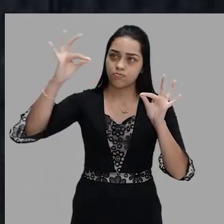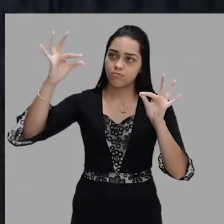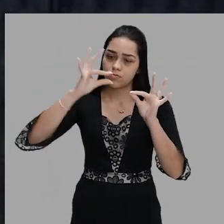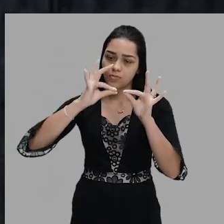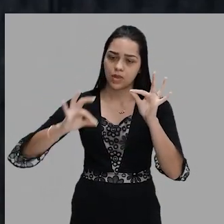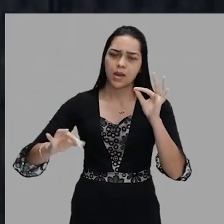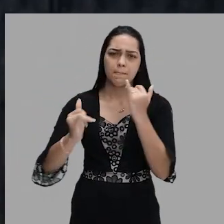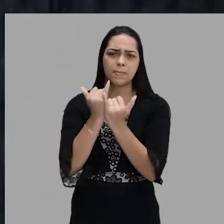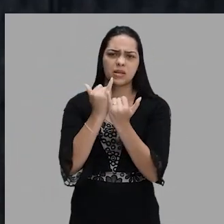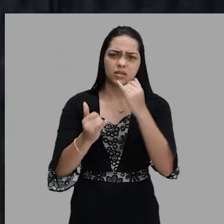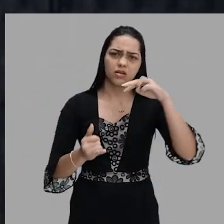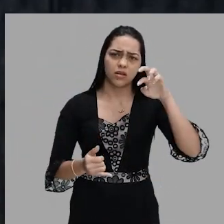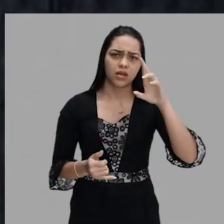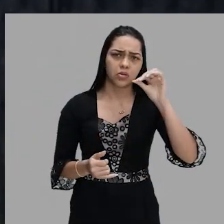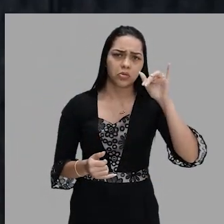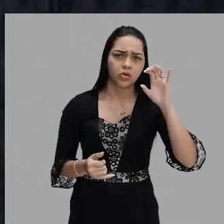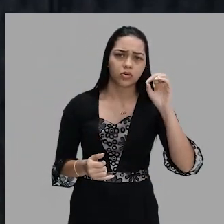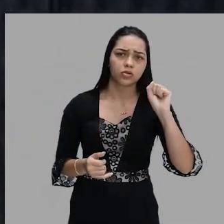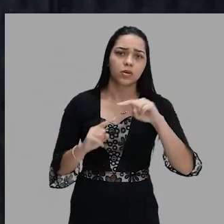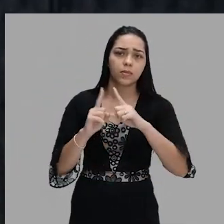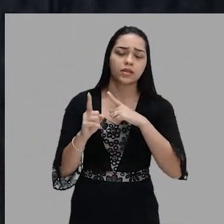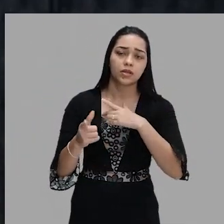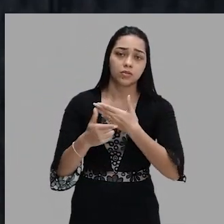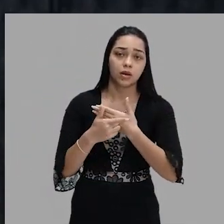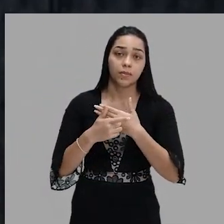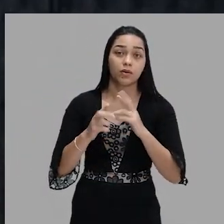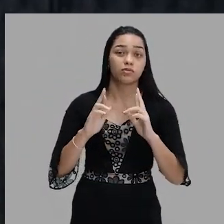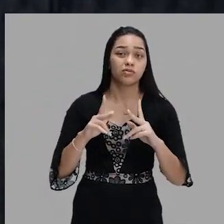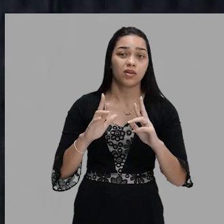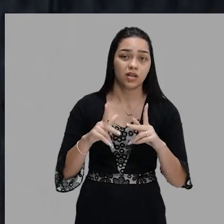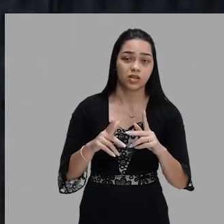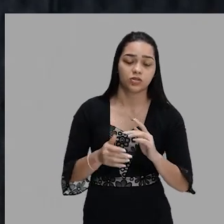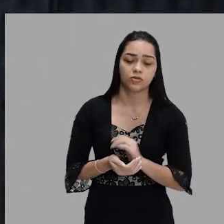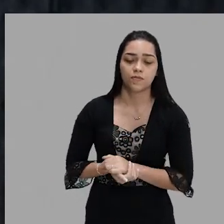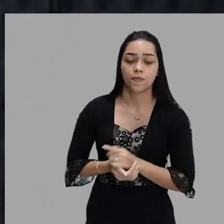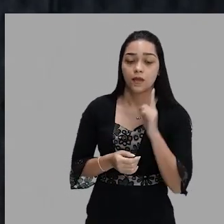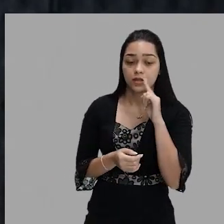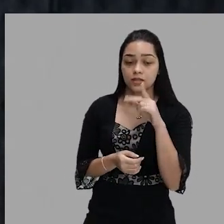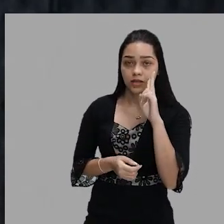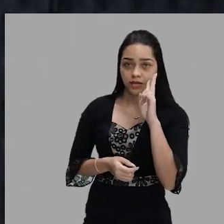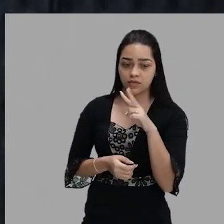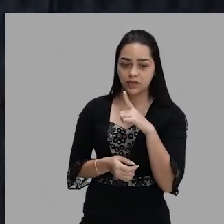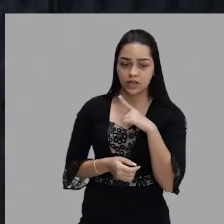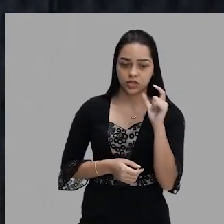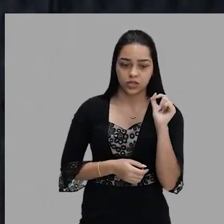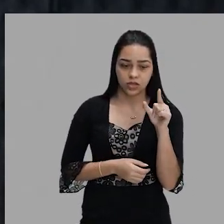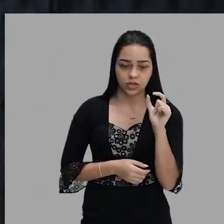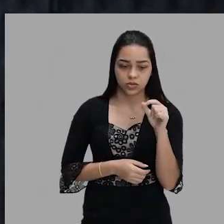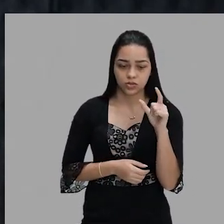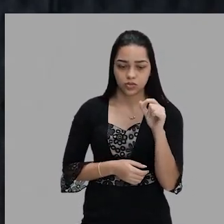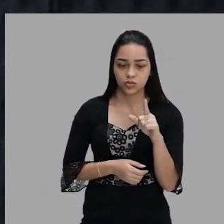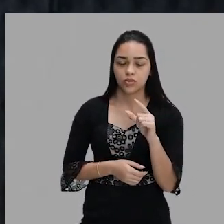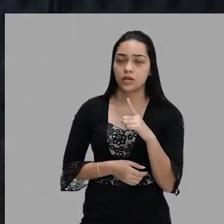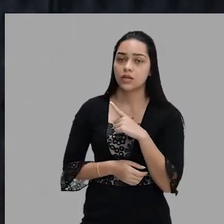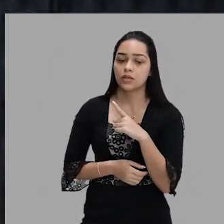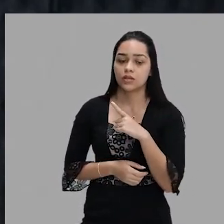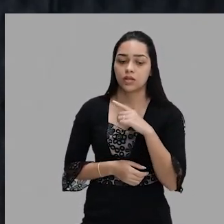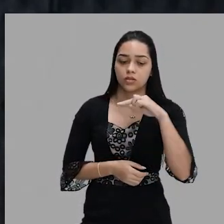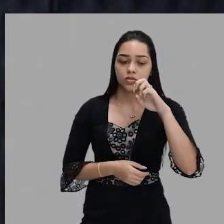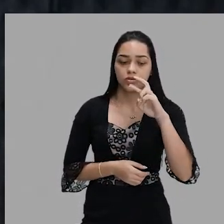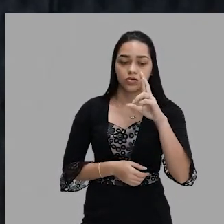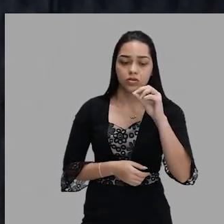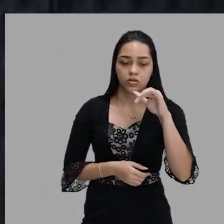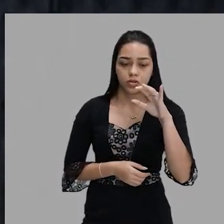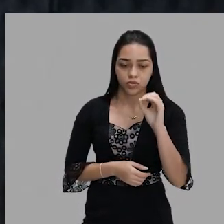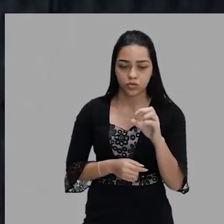com neurônios, mas ela tem uma função aqui um pouco diferente. O que você está vendo aqui de azul é um pedacinho de um neurônio